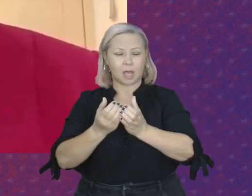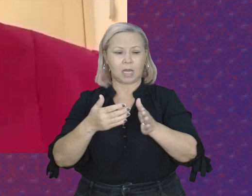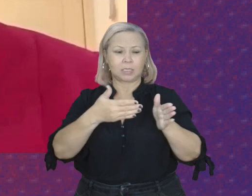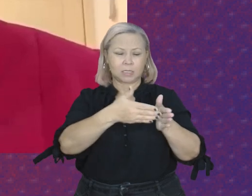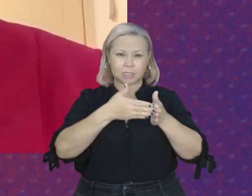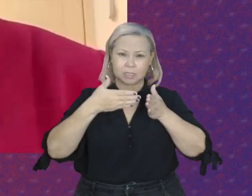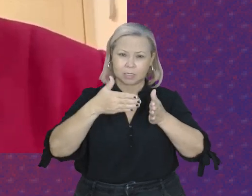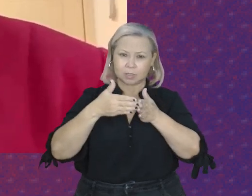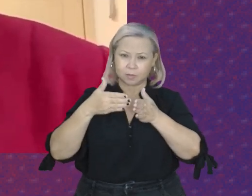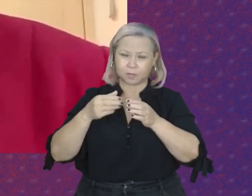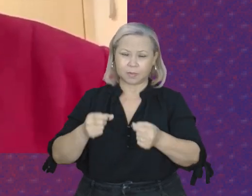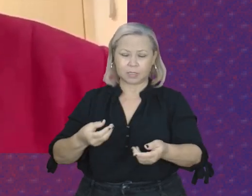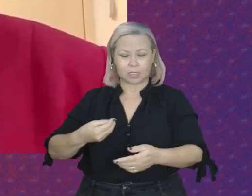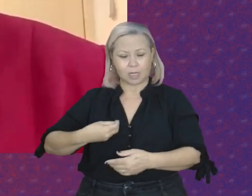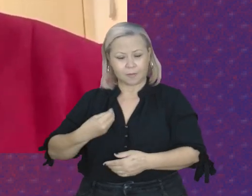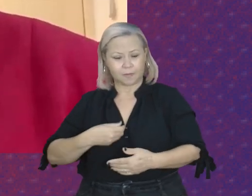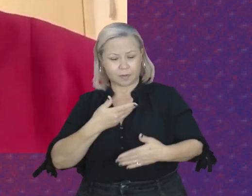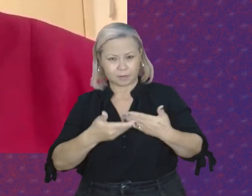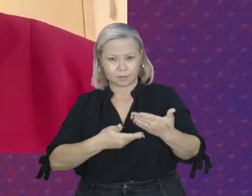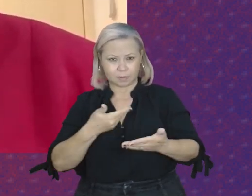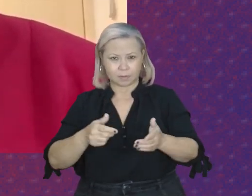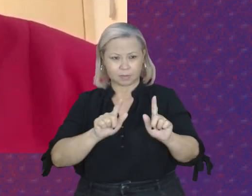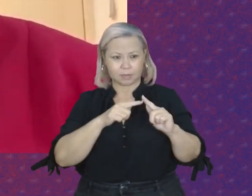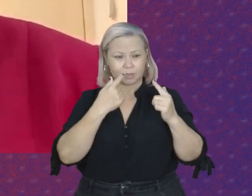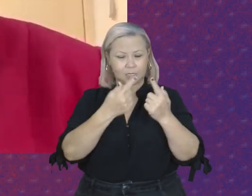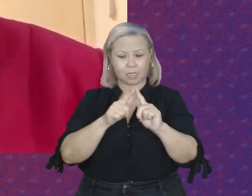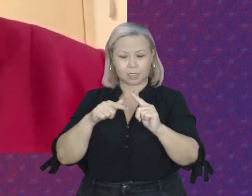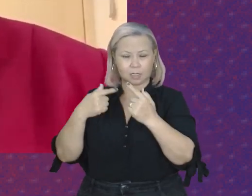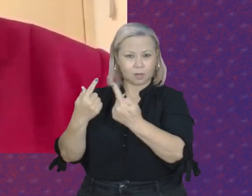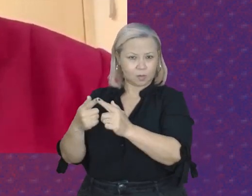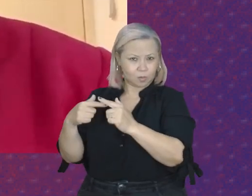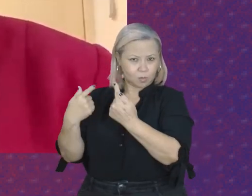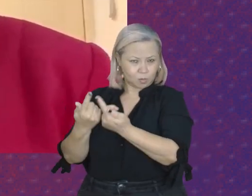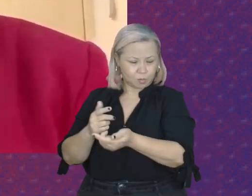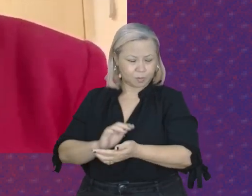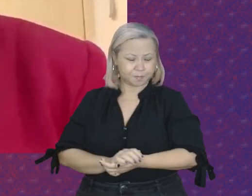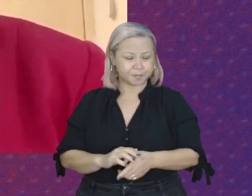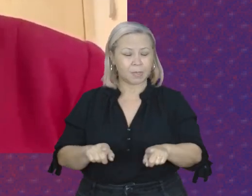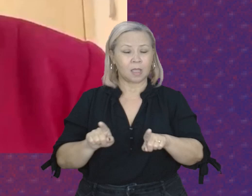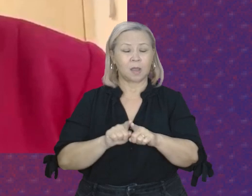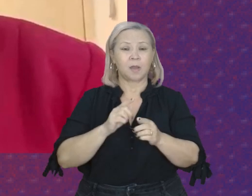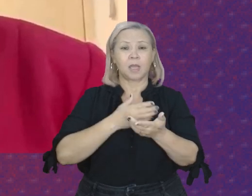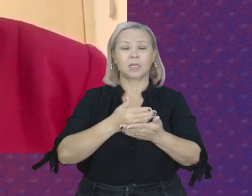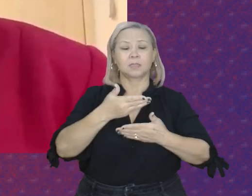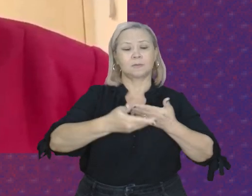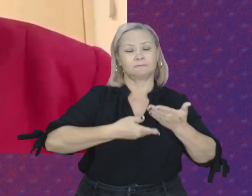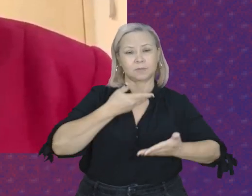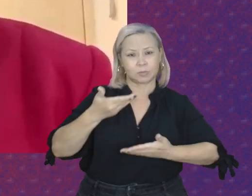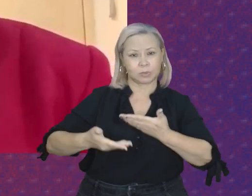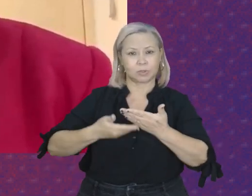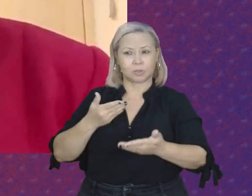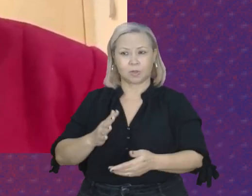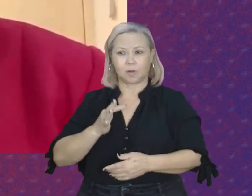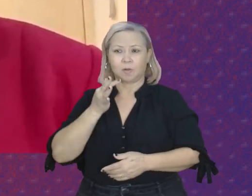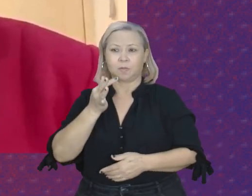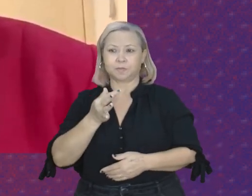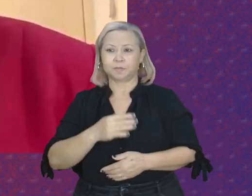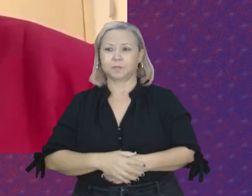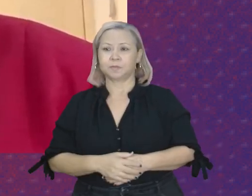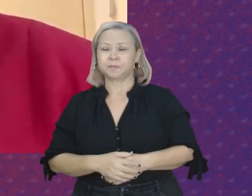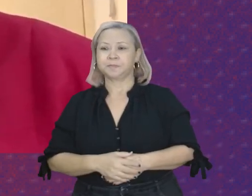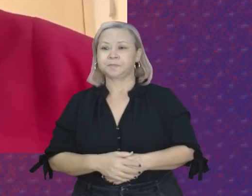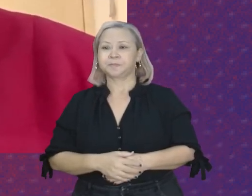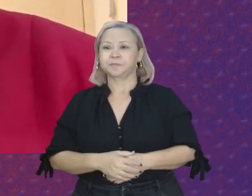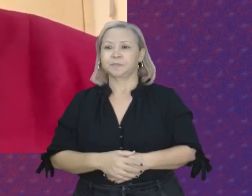da vivência, né, de cada um dos segmentos. Foi também já iniciadas as articulações para a futura, né, Comissão Nacional da